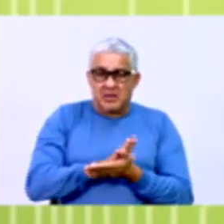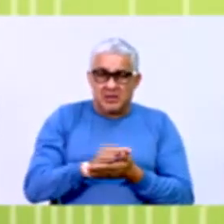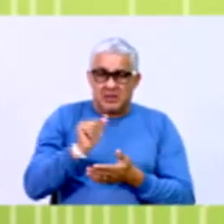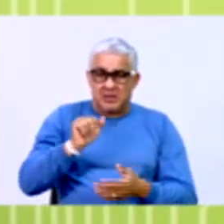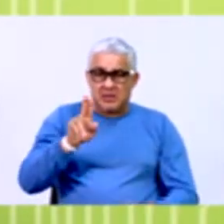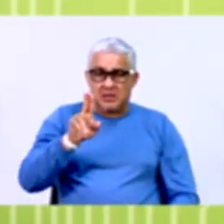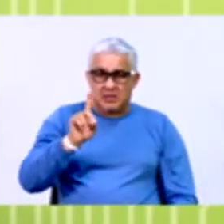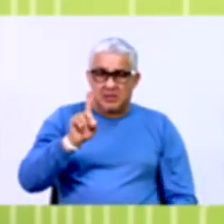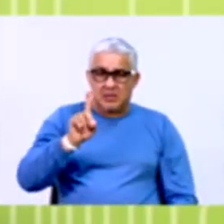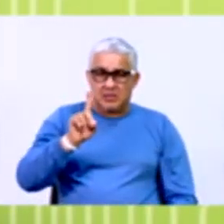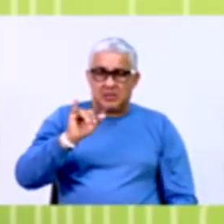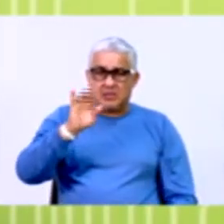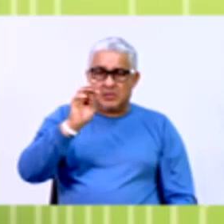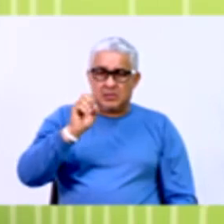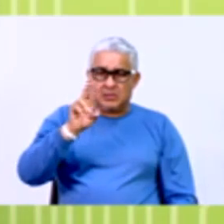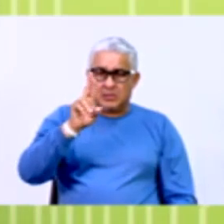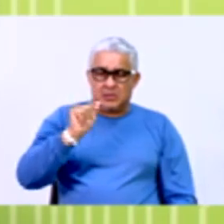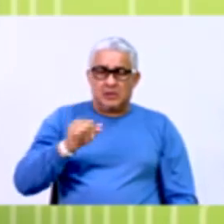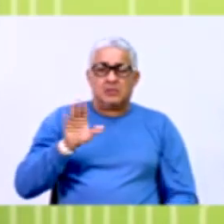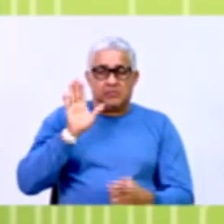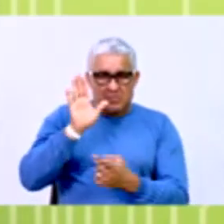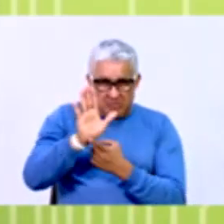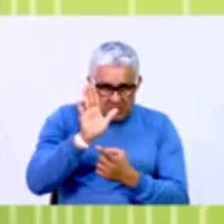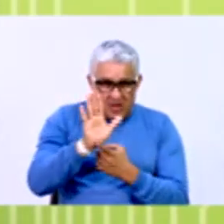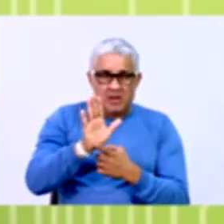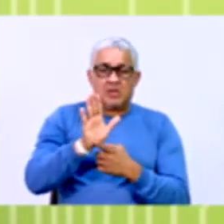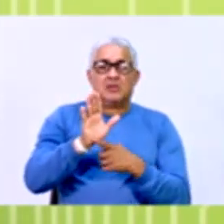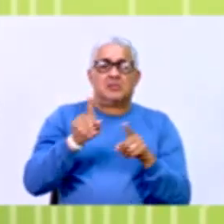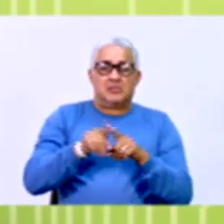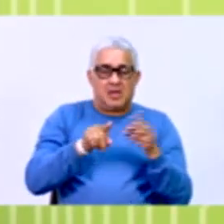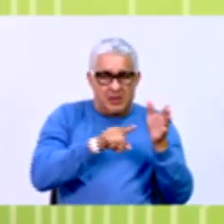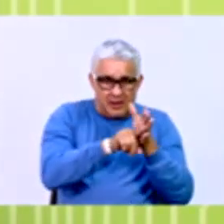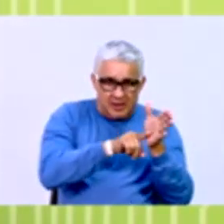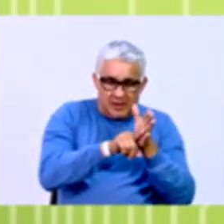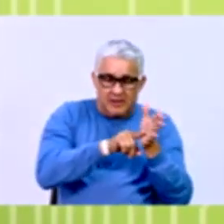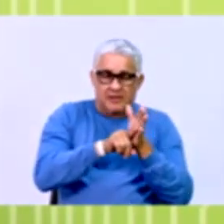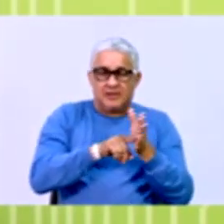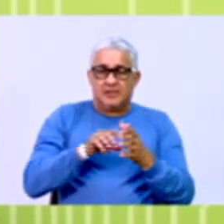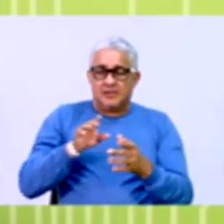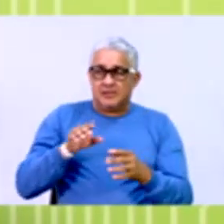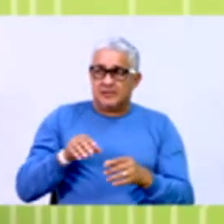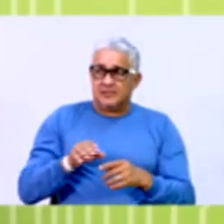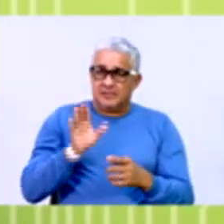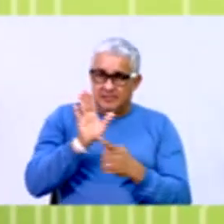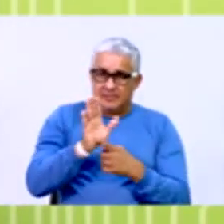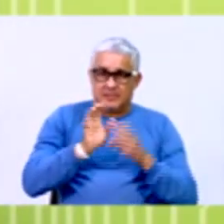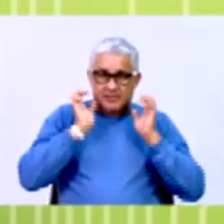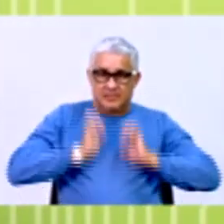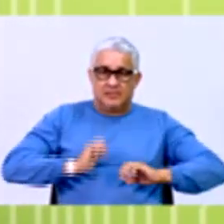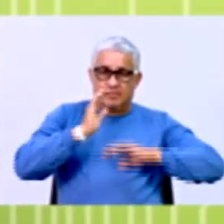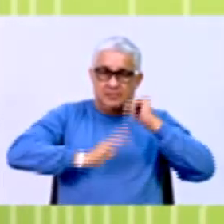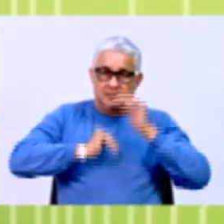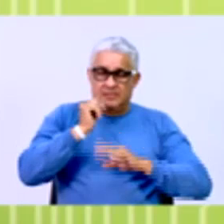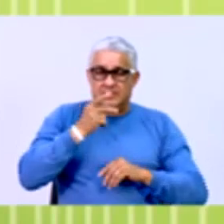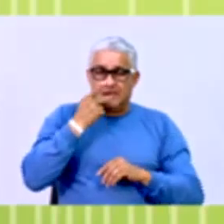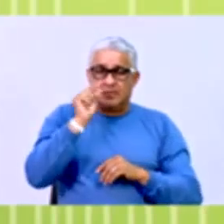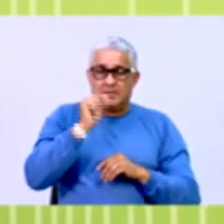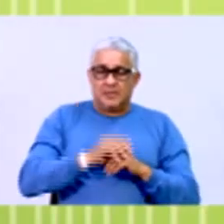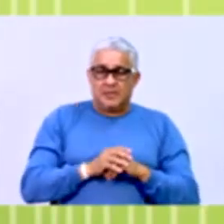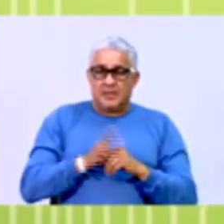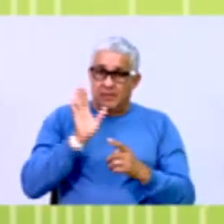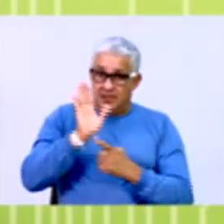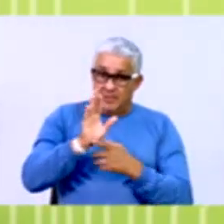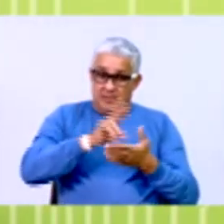vem exatamente mostrar, levantar, apontar e é claro, a ética profissional também ela vai falar de que quando você apresenta